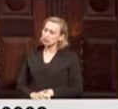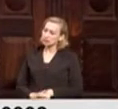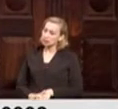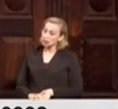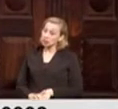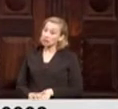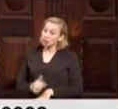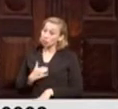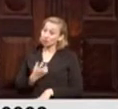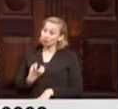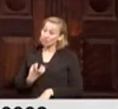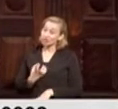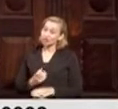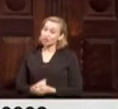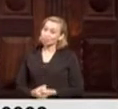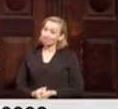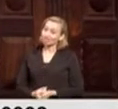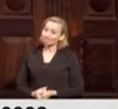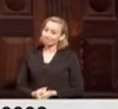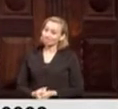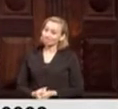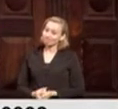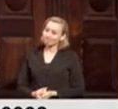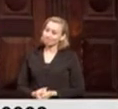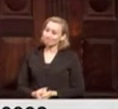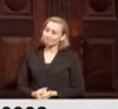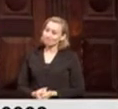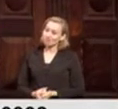eu quero divergir